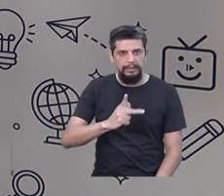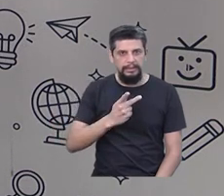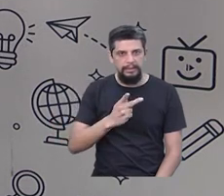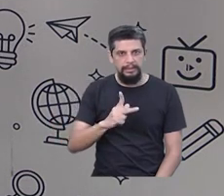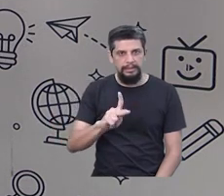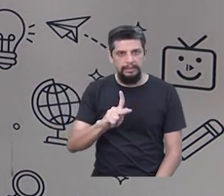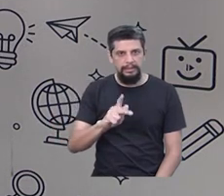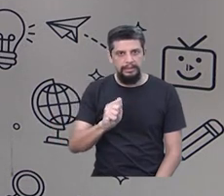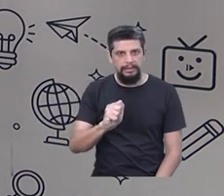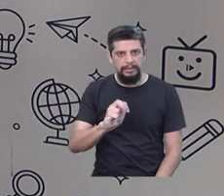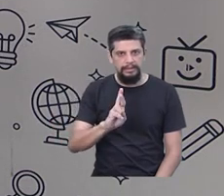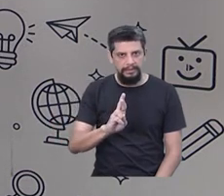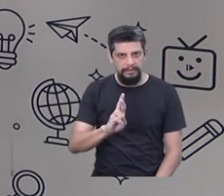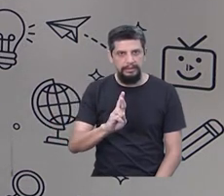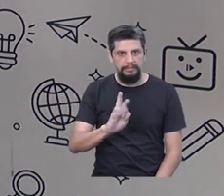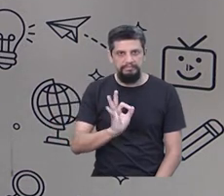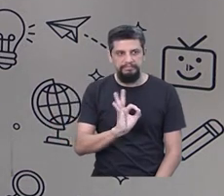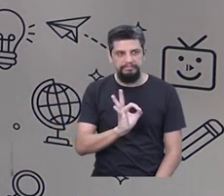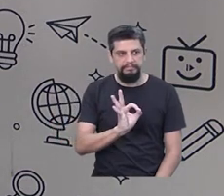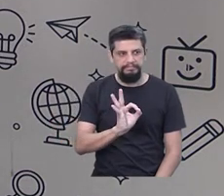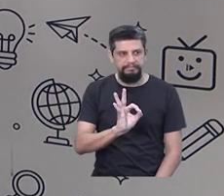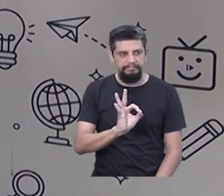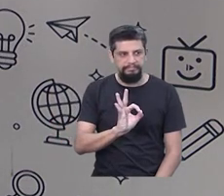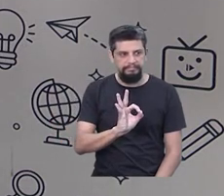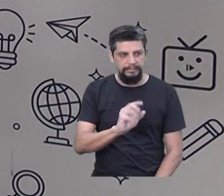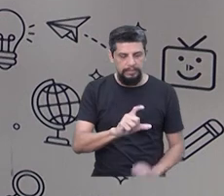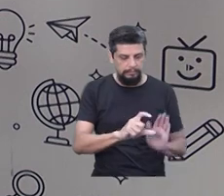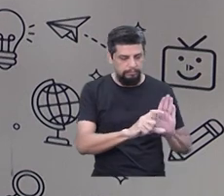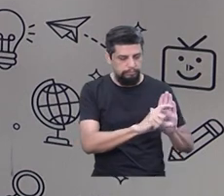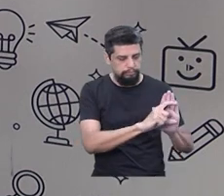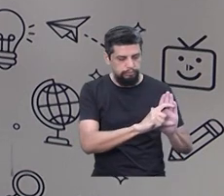Espalhar está aqui no número 5.